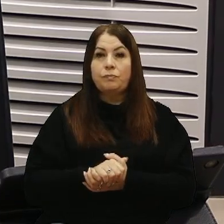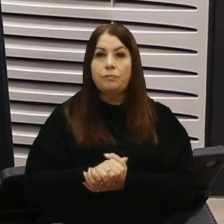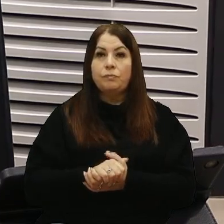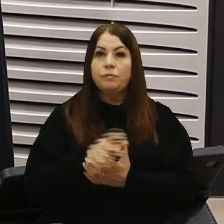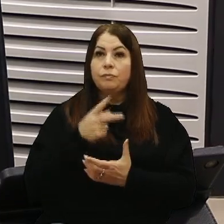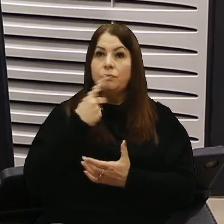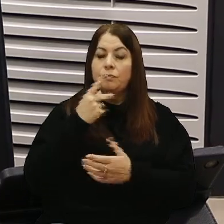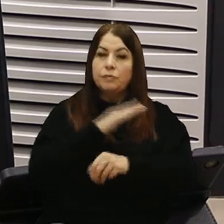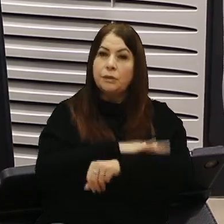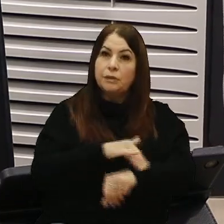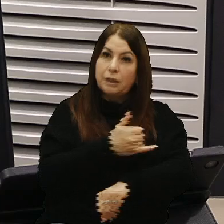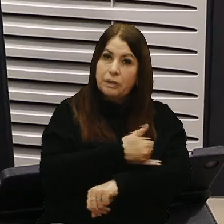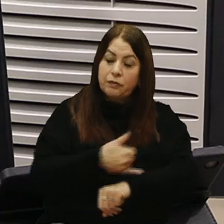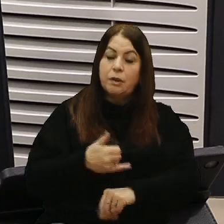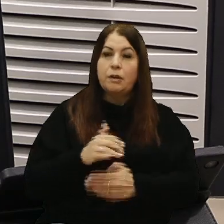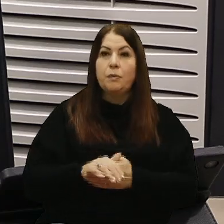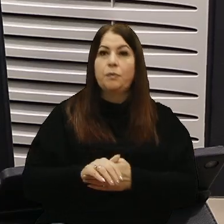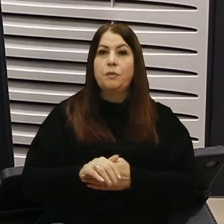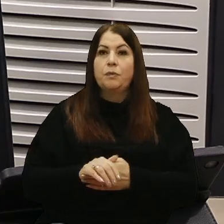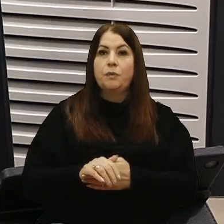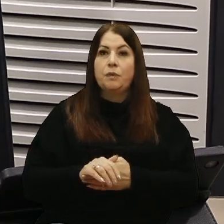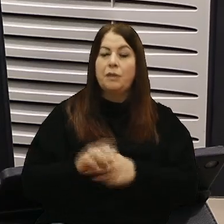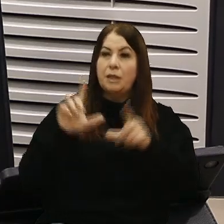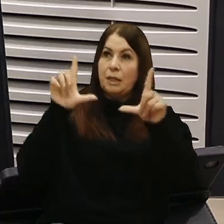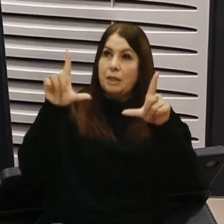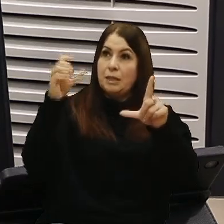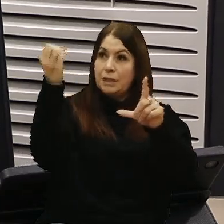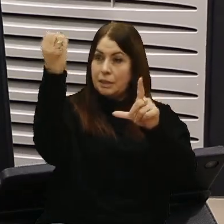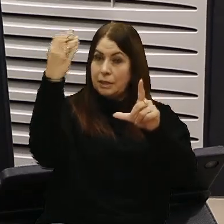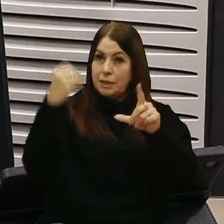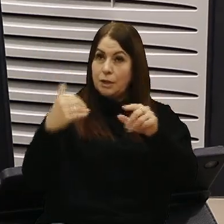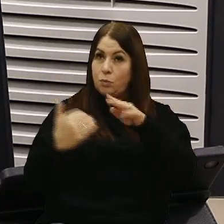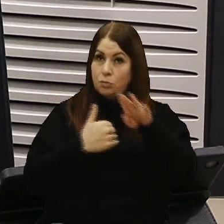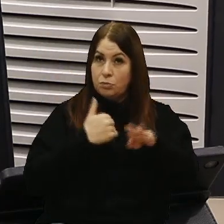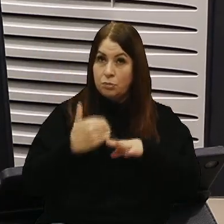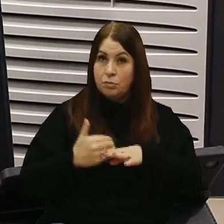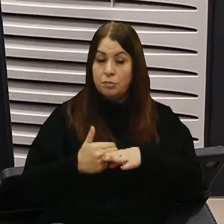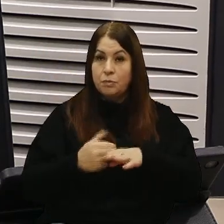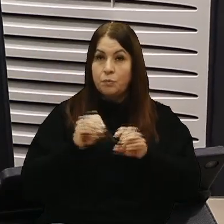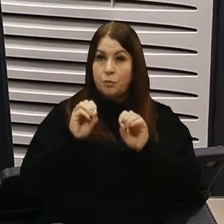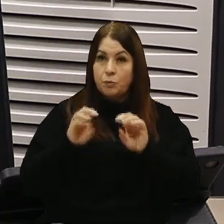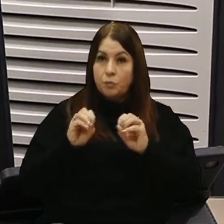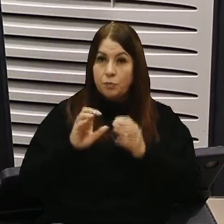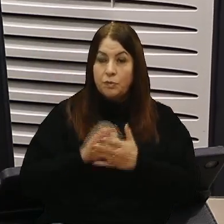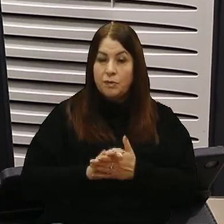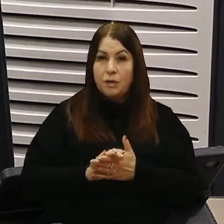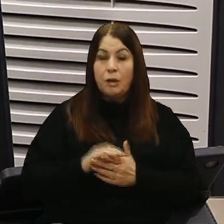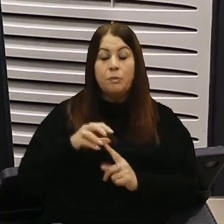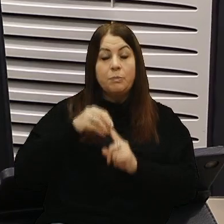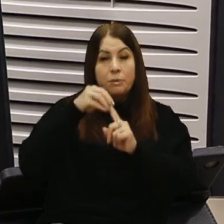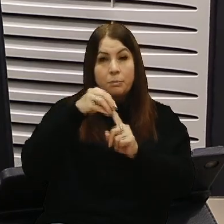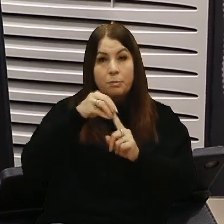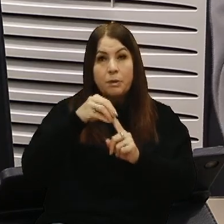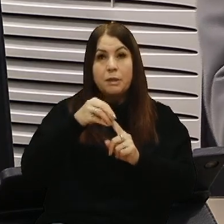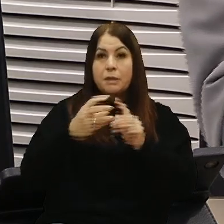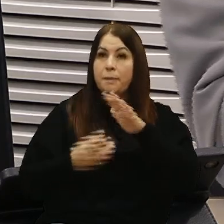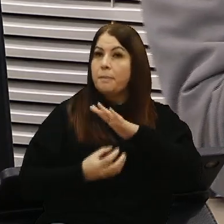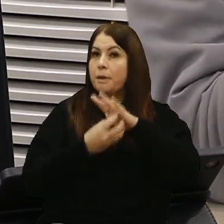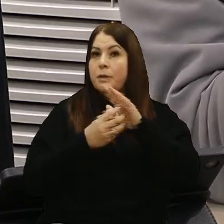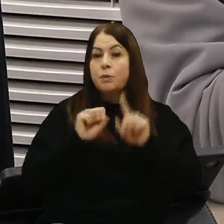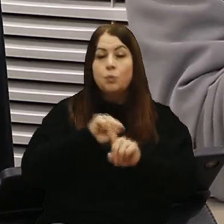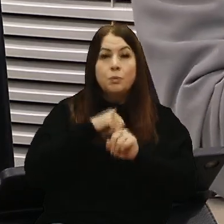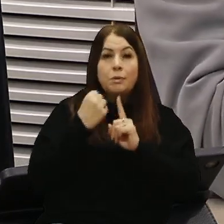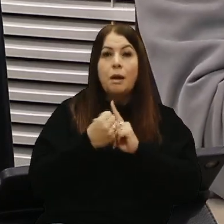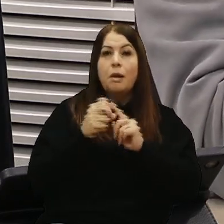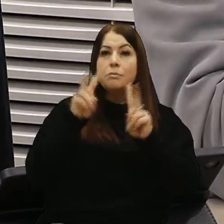de asfalto, de sinalização de trânsito, educação, um dos principais pilares da sociedade,